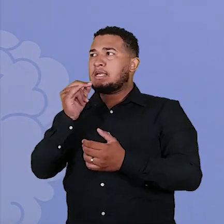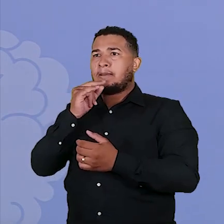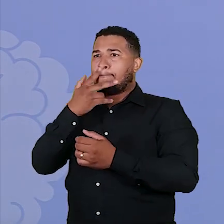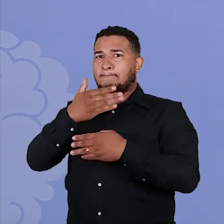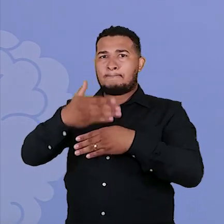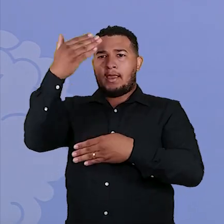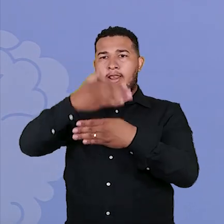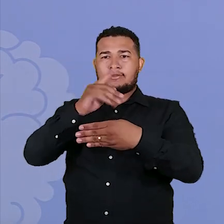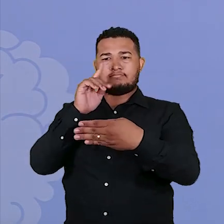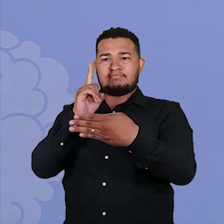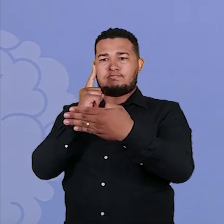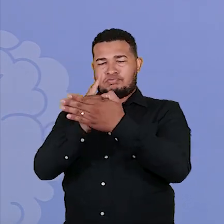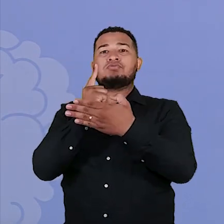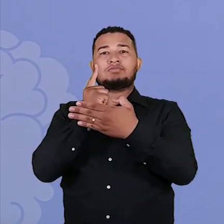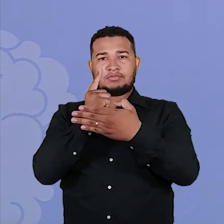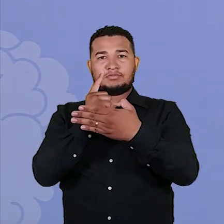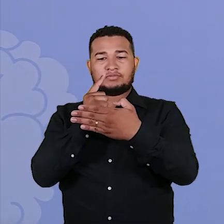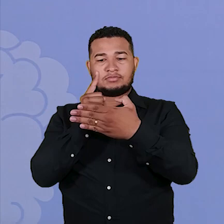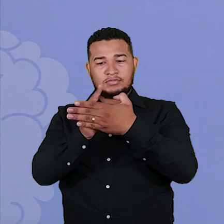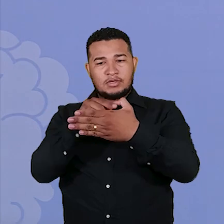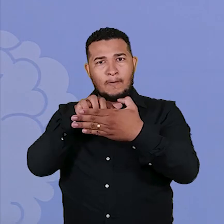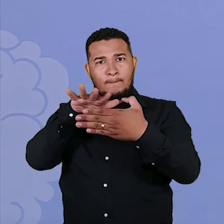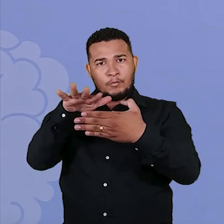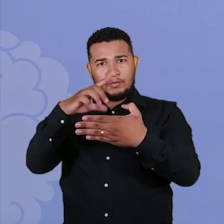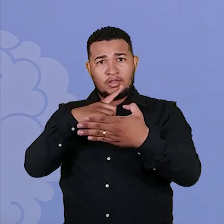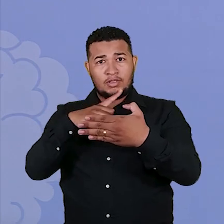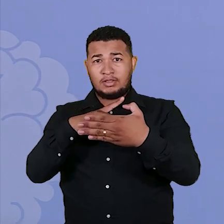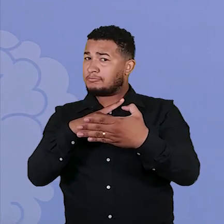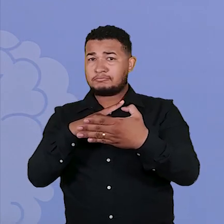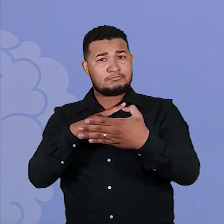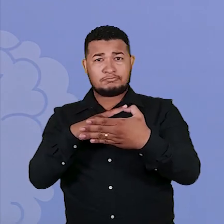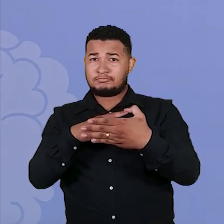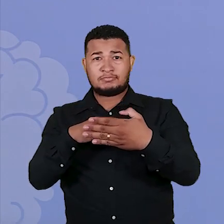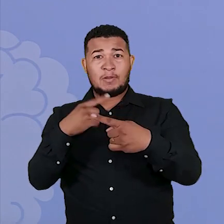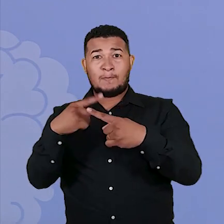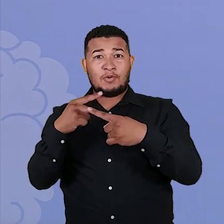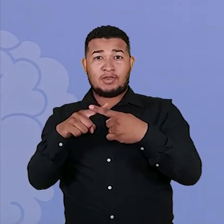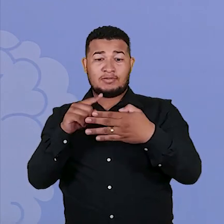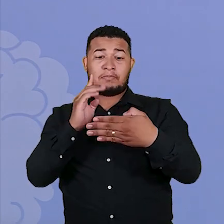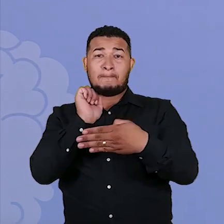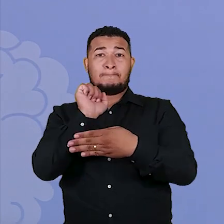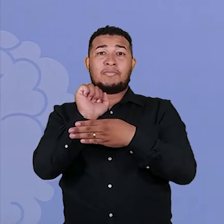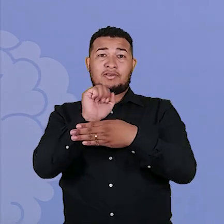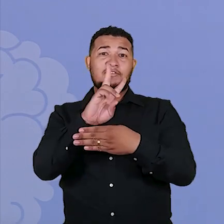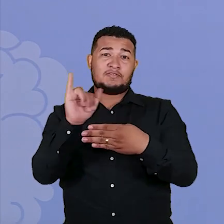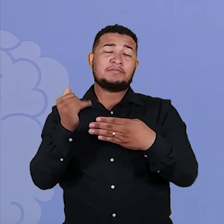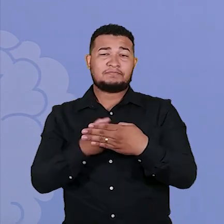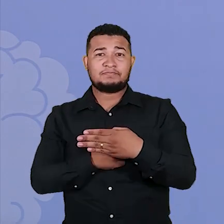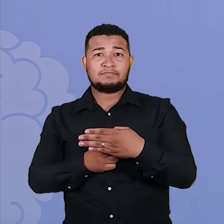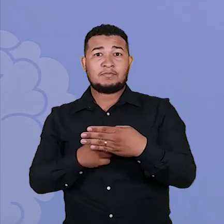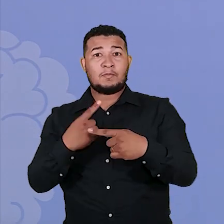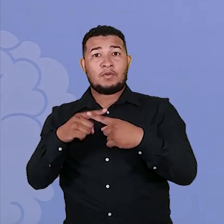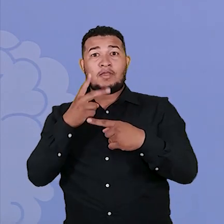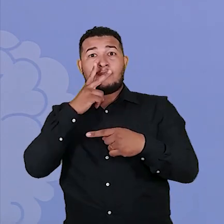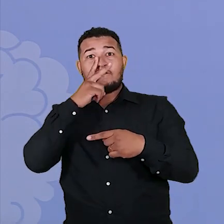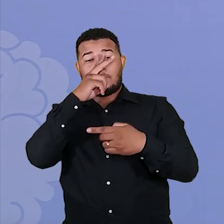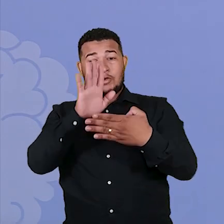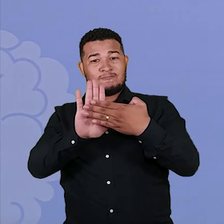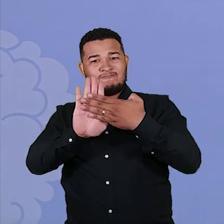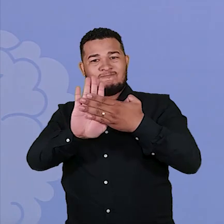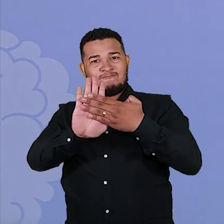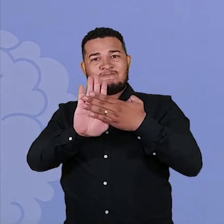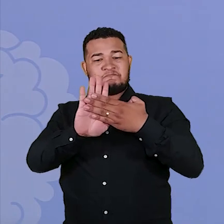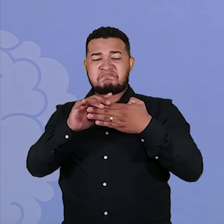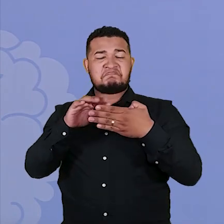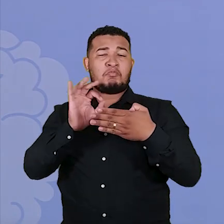fazer uma força na parede a parede vai se movimentar não você reparei junto com a palavra tá a força